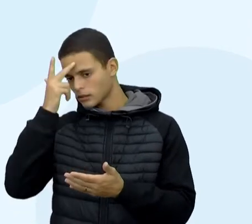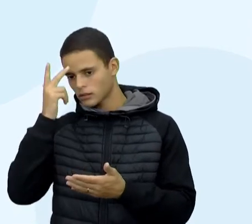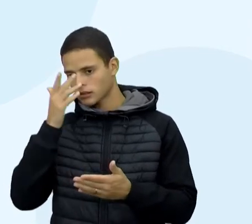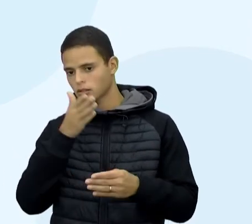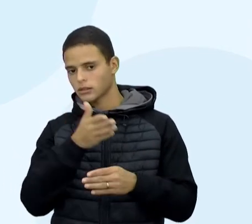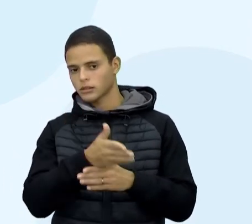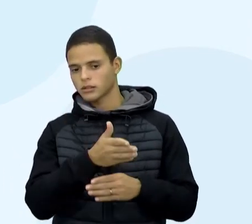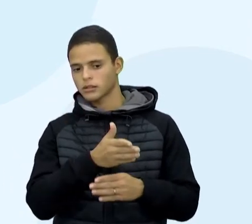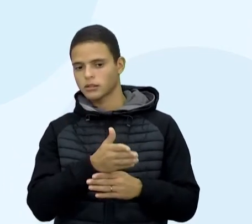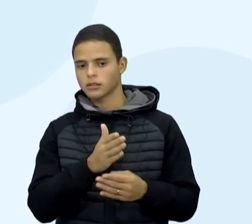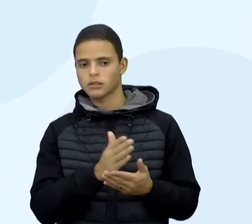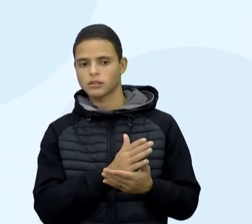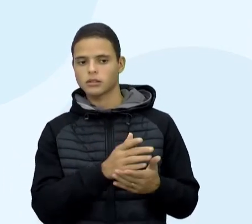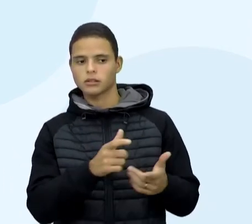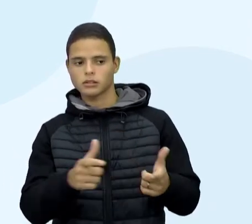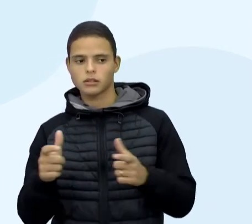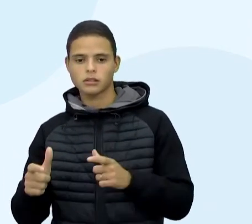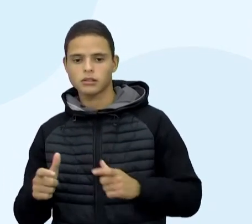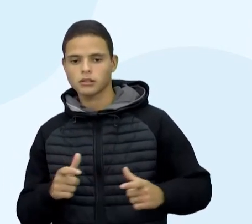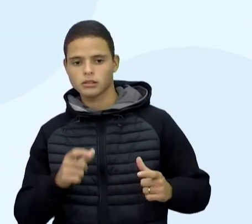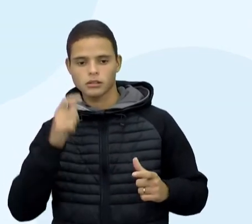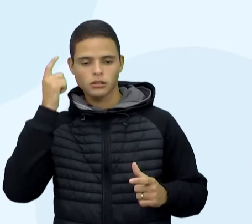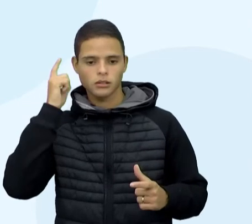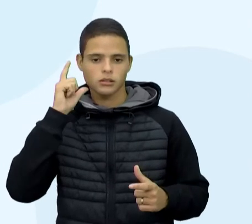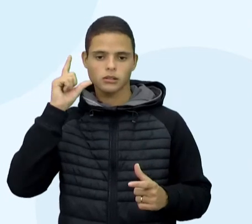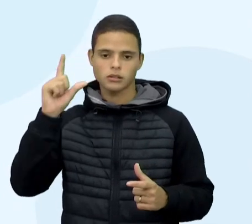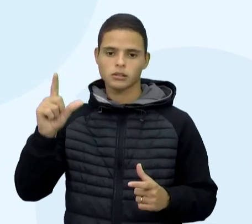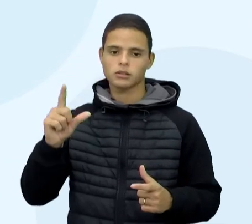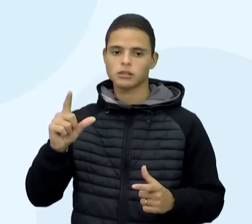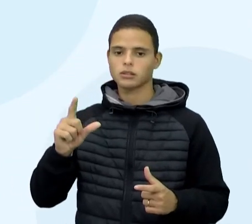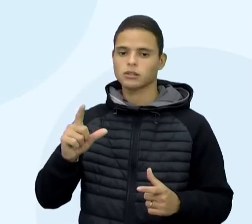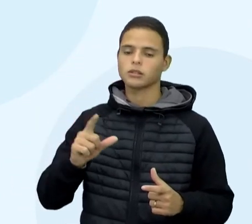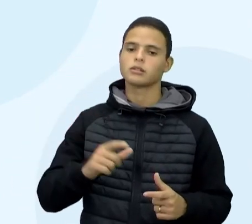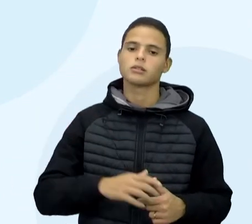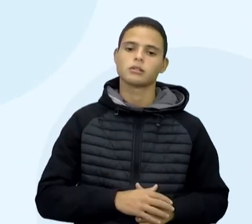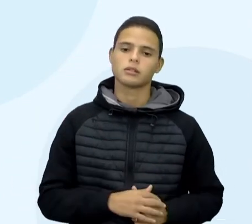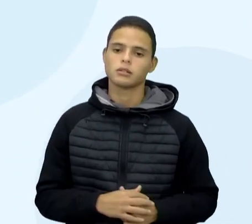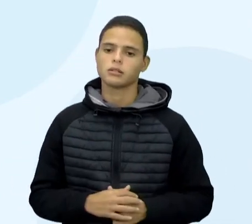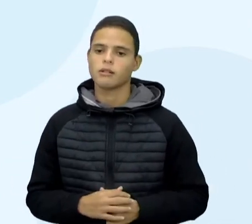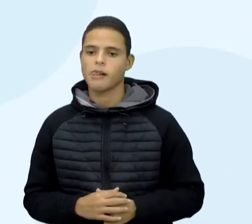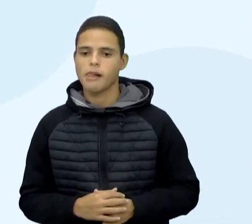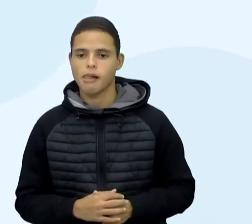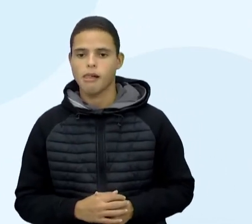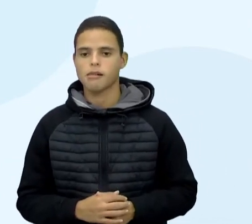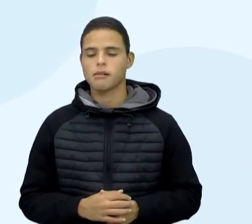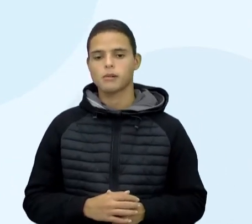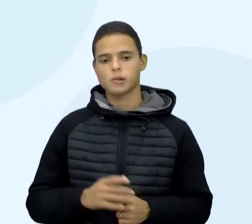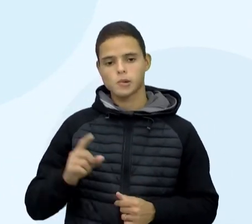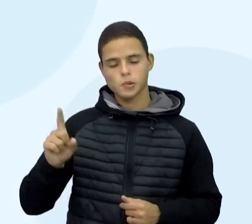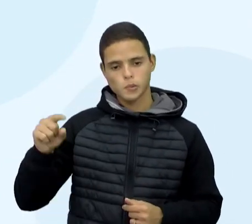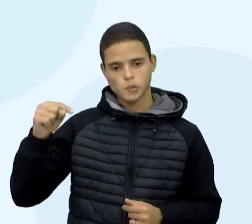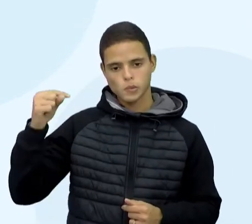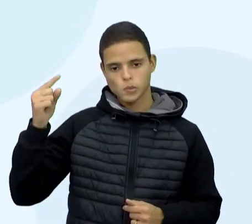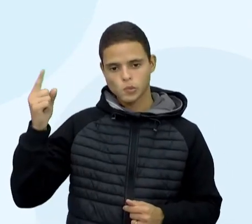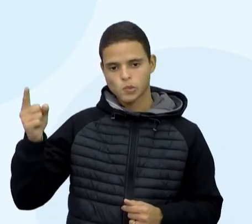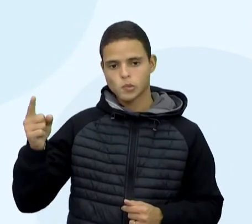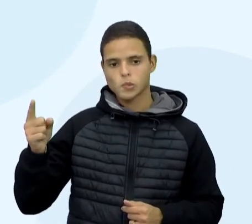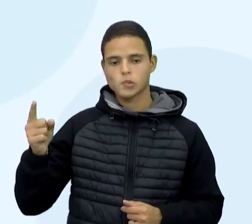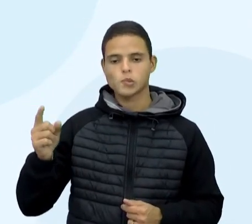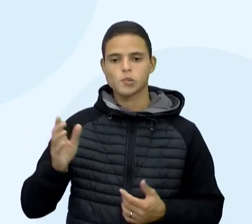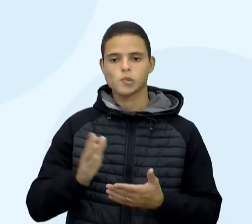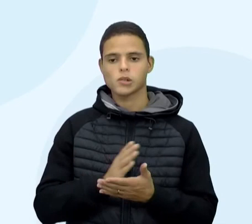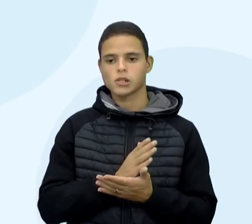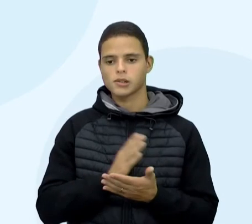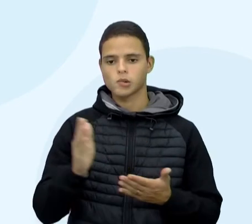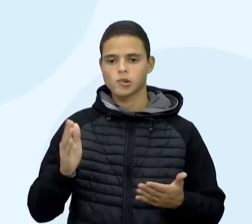entrassem naquele espaço, né, para eles conseguirem aí demolir o cortiço, tá? E após a demolição, uma parte